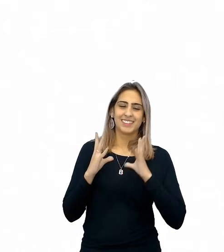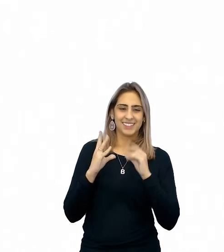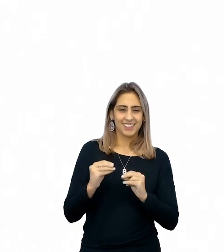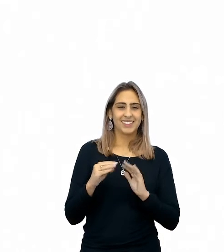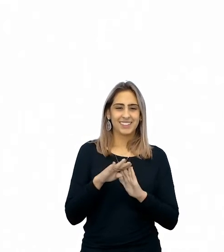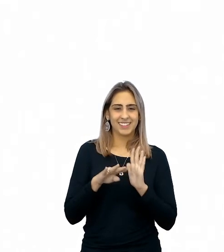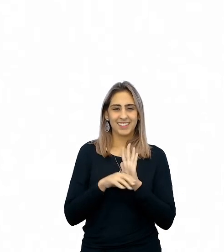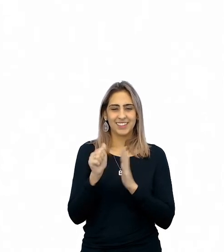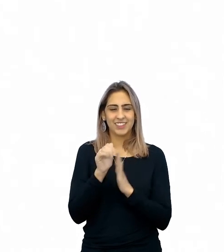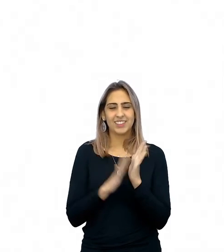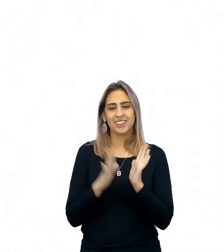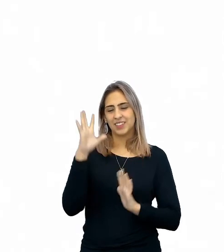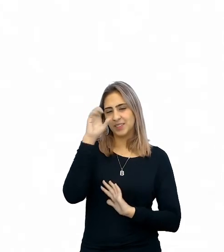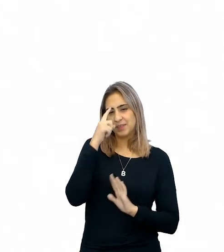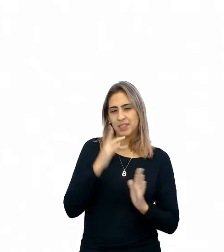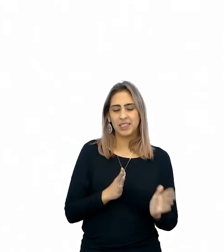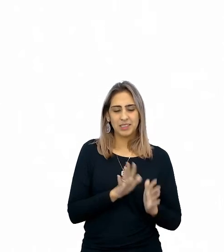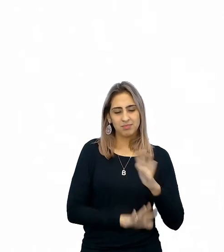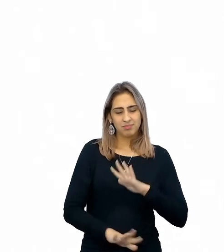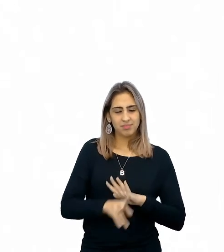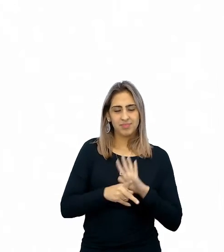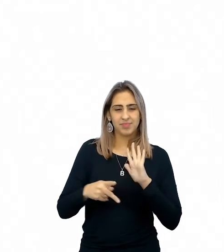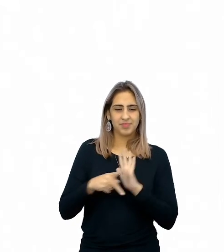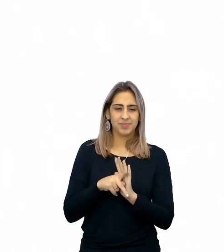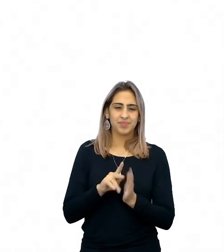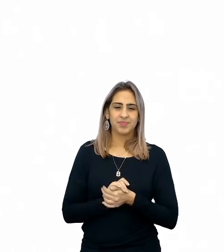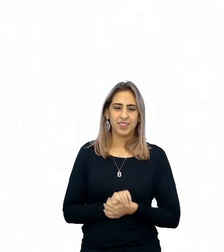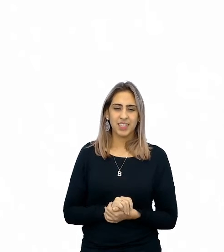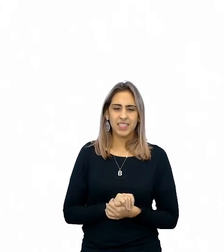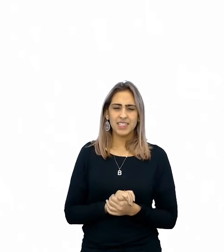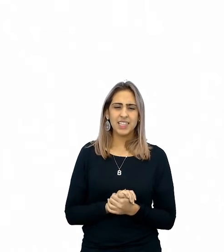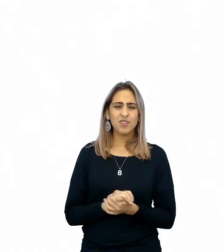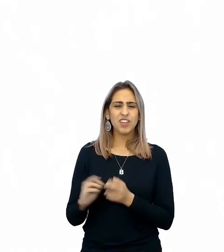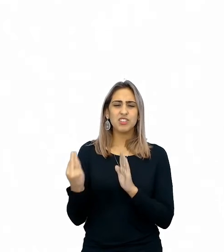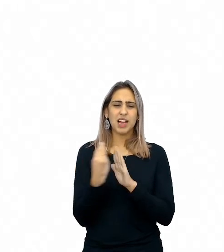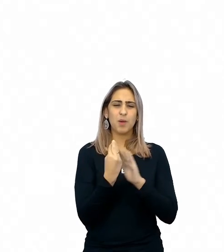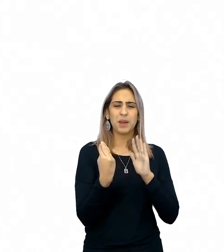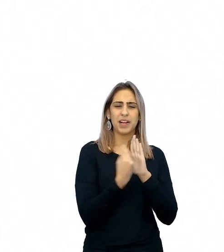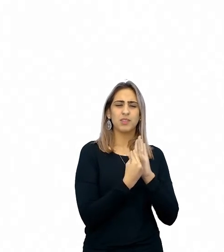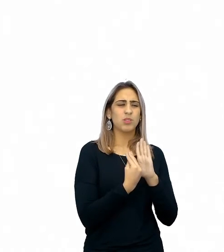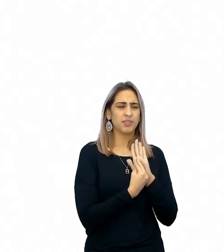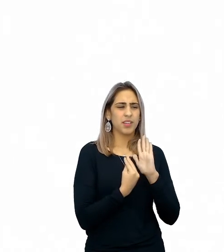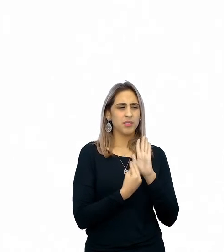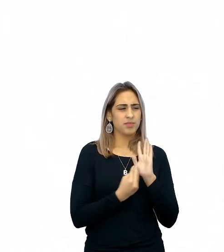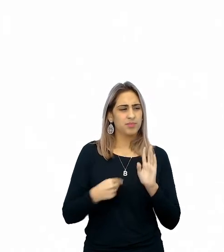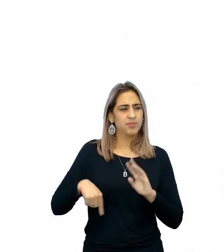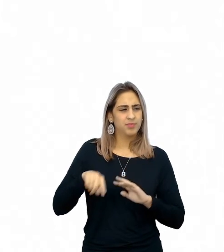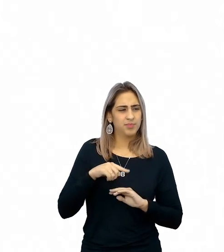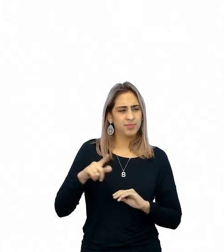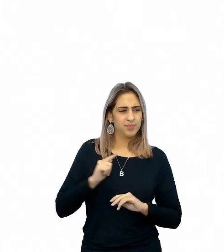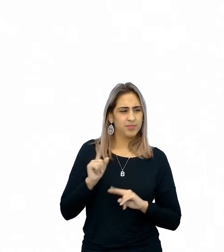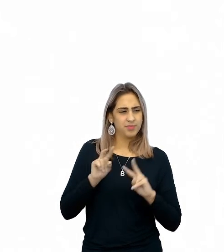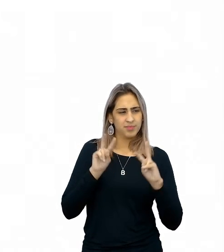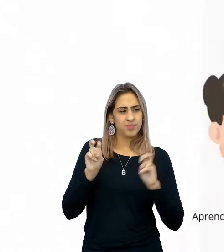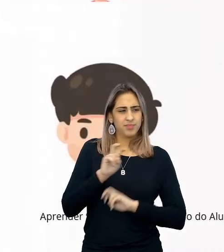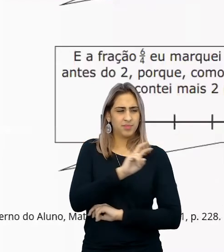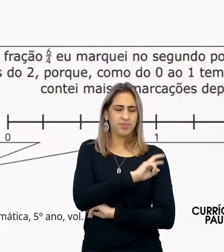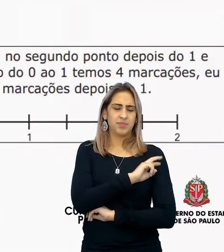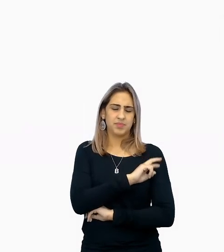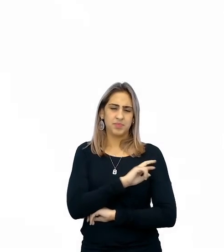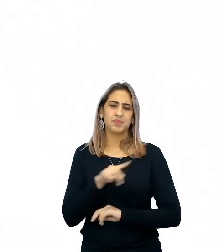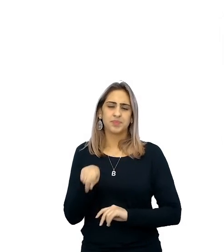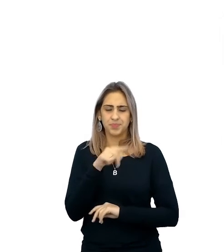quarto, no primeiro espaço ali, na primeira demarcação, o 2 quartos também, tá certo? Que ele